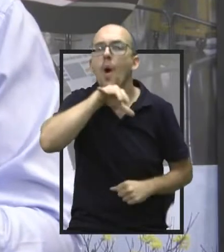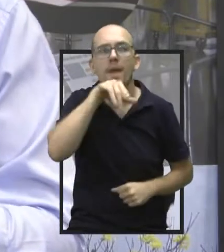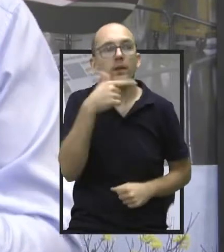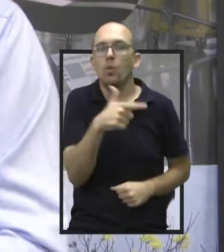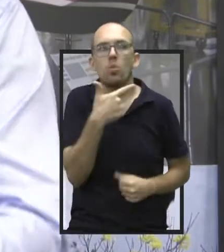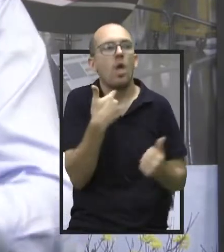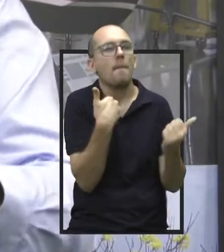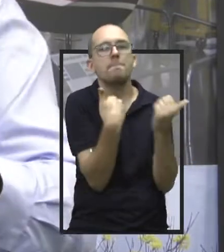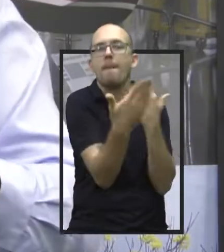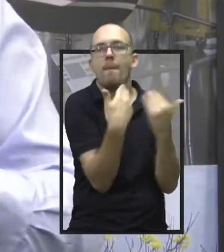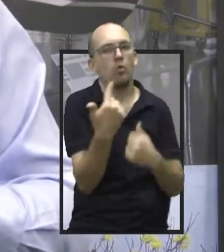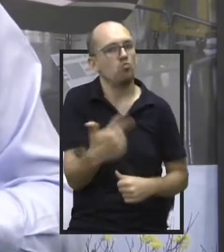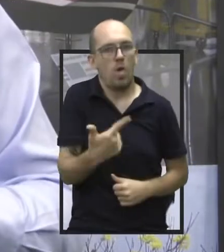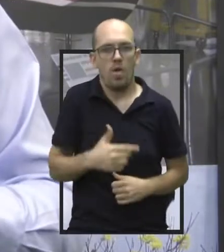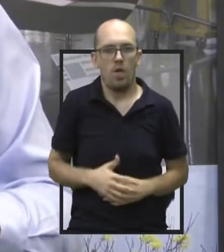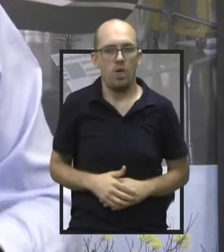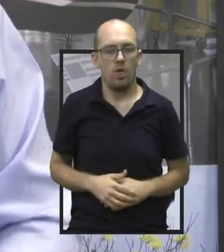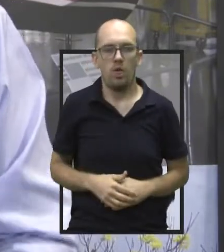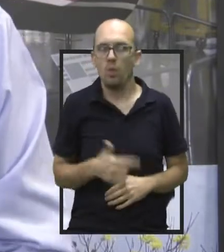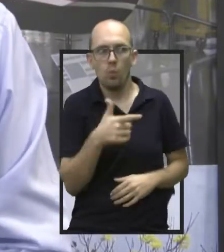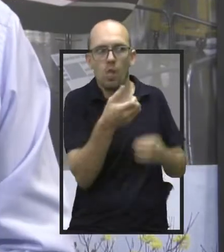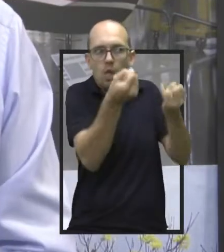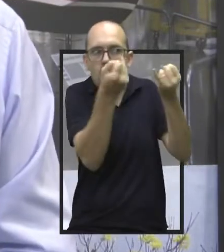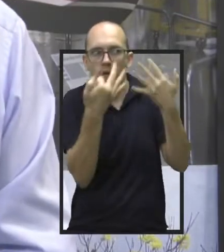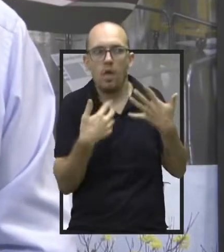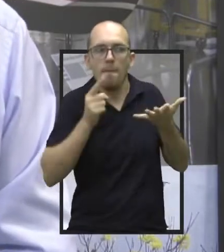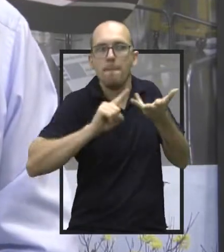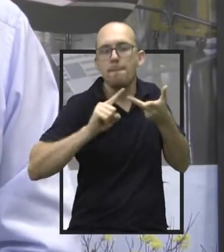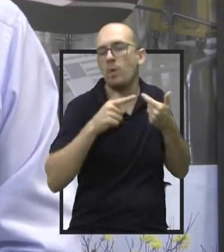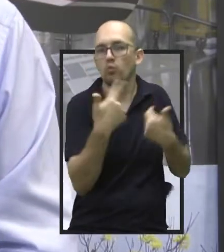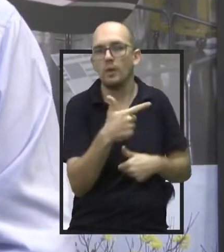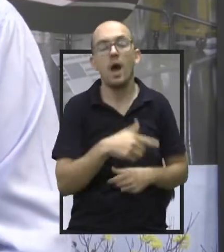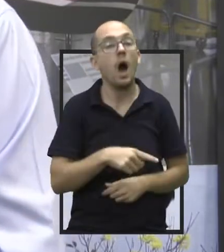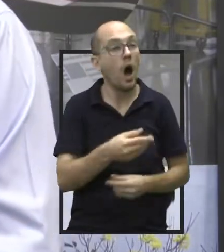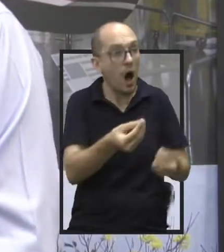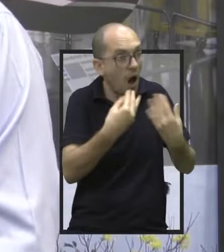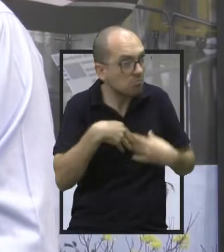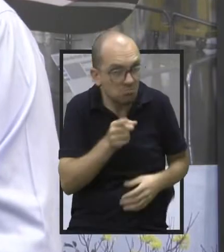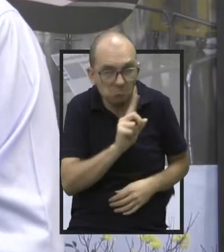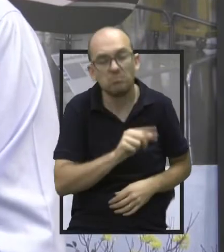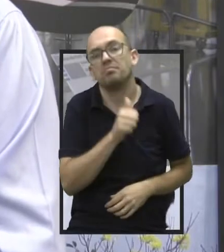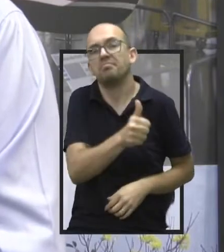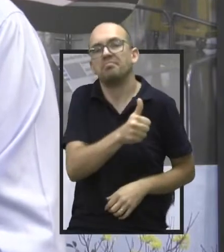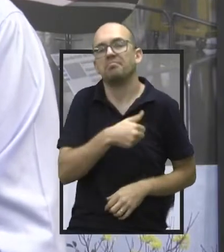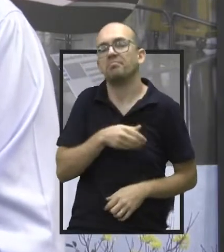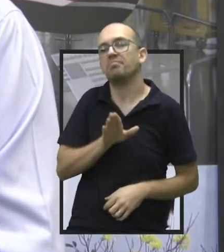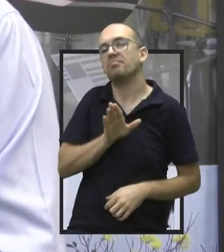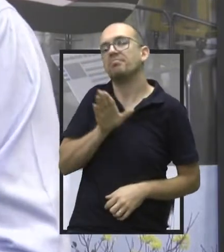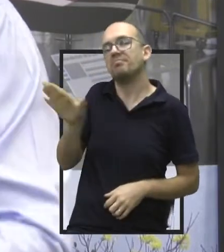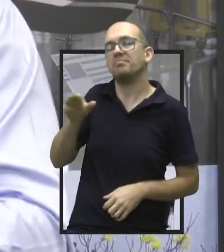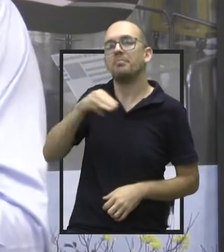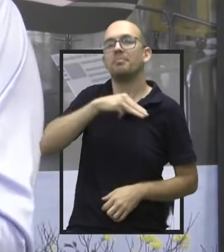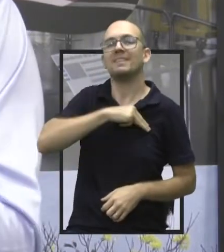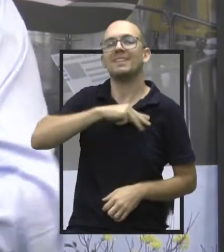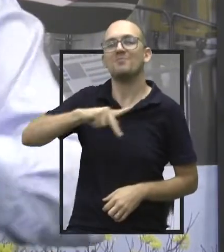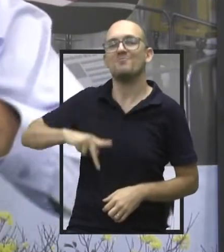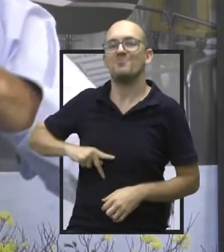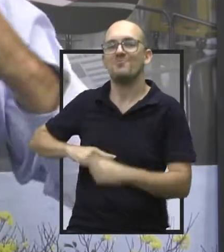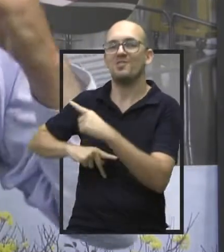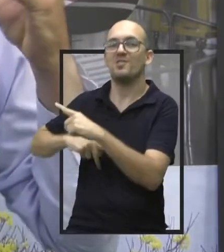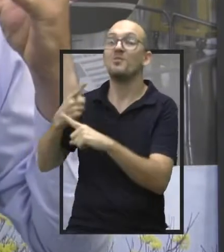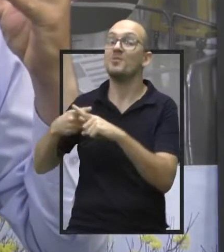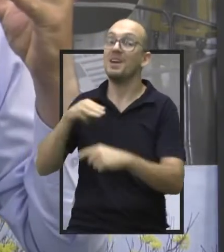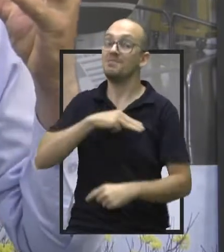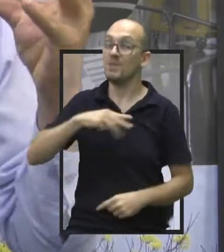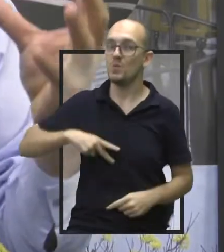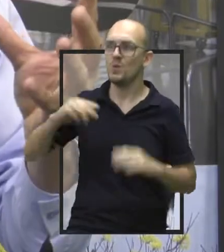conversa. Então você é obrigado a levar para o Ministério Público, o órgão maior, para quê? Para